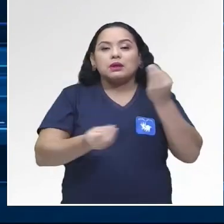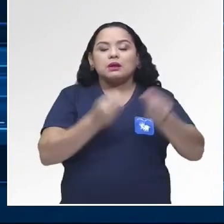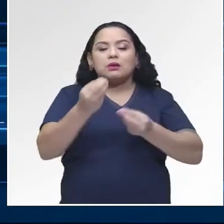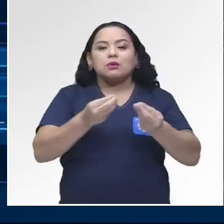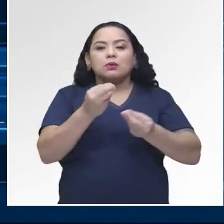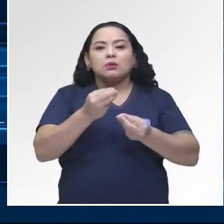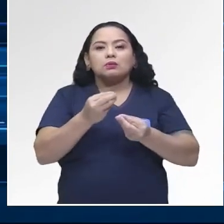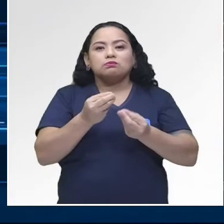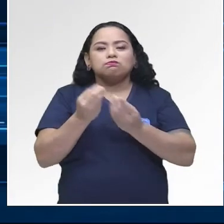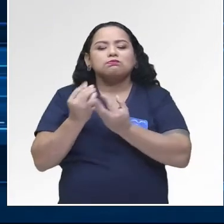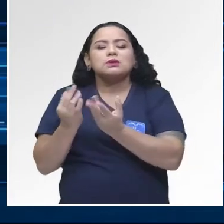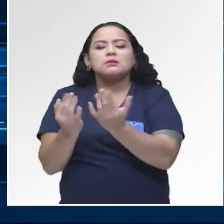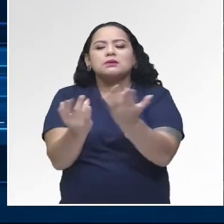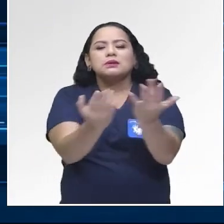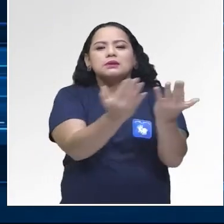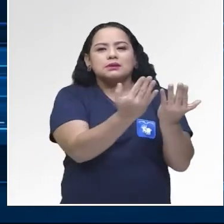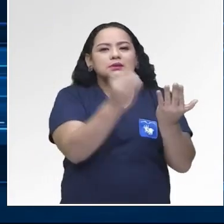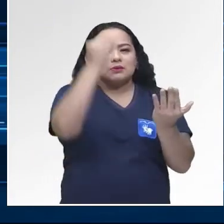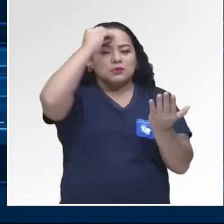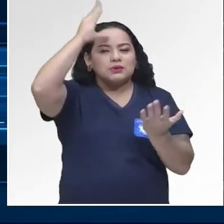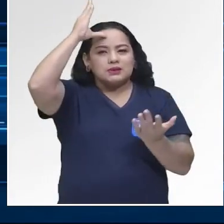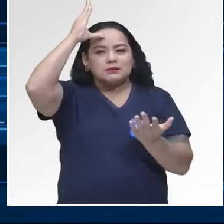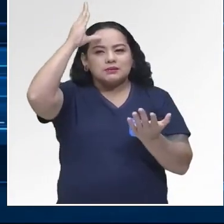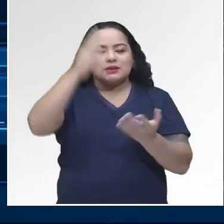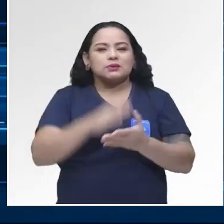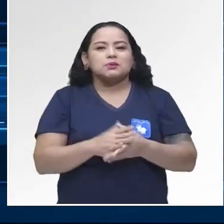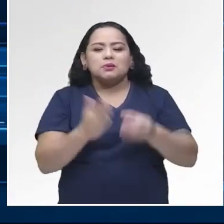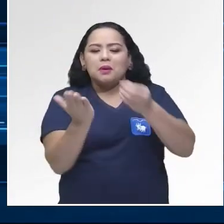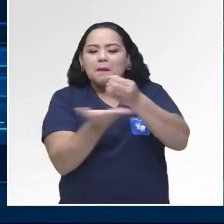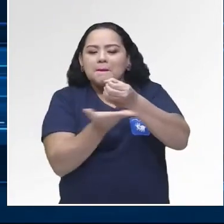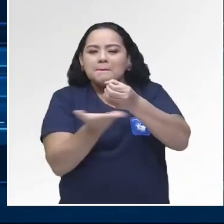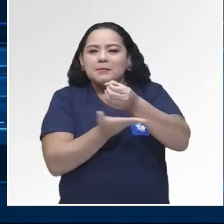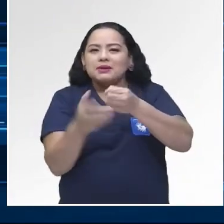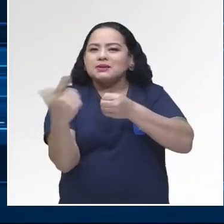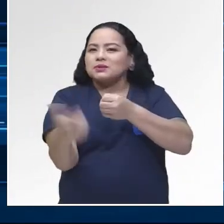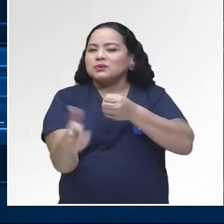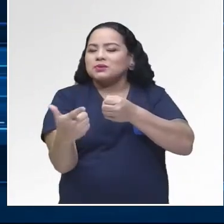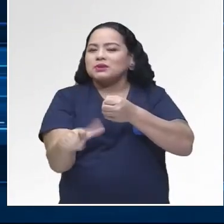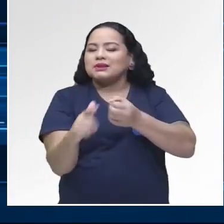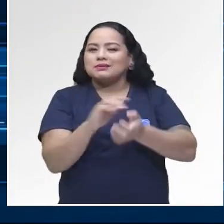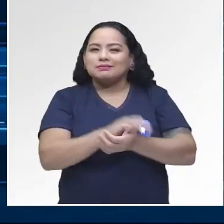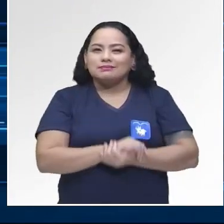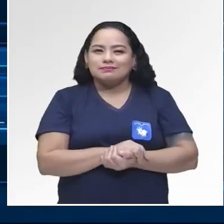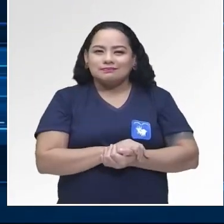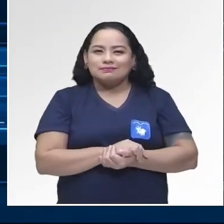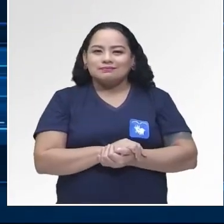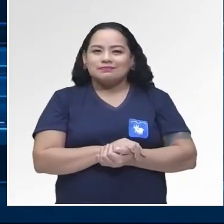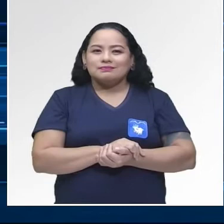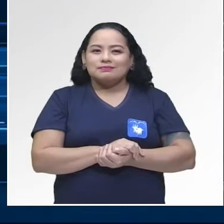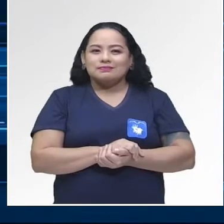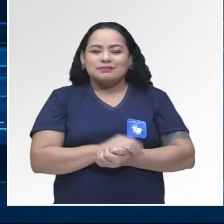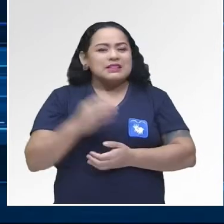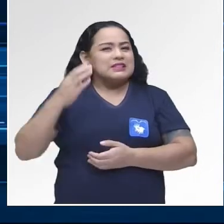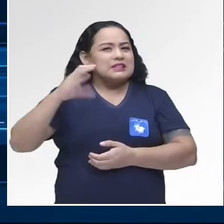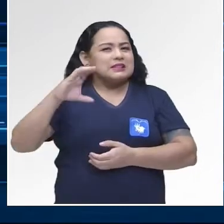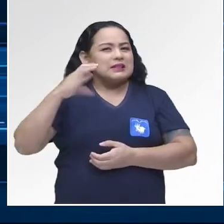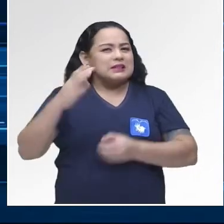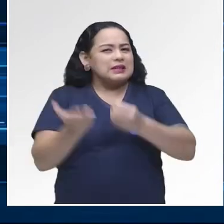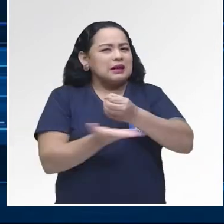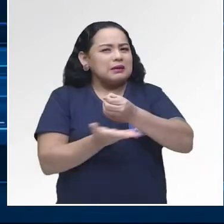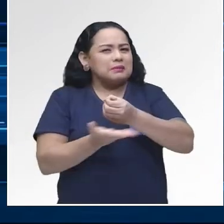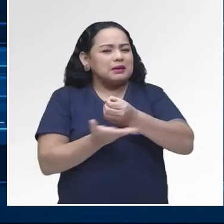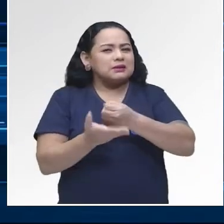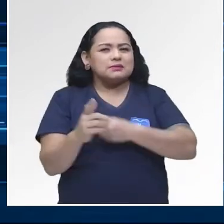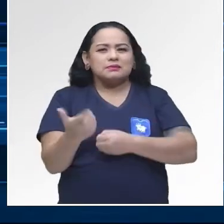do senso comum, né? Não tem fundamento, base, né, nem científica,